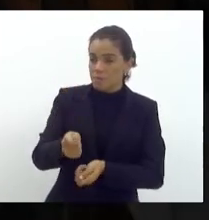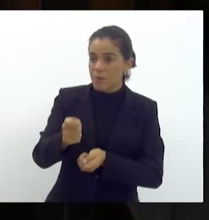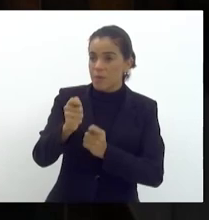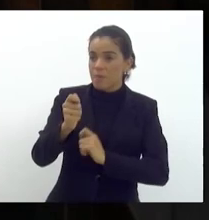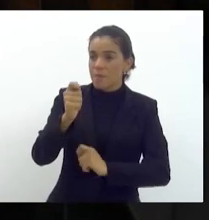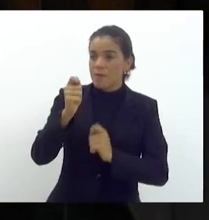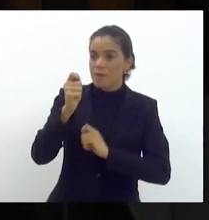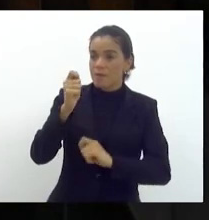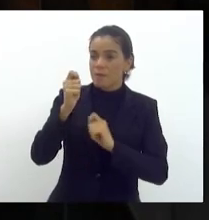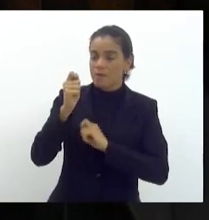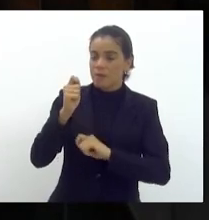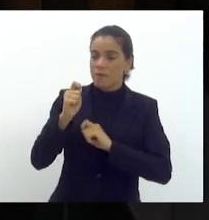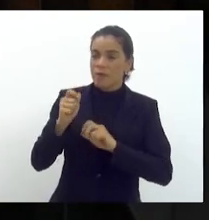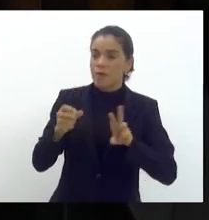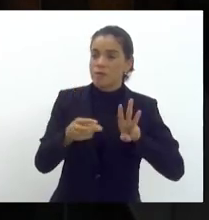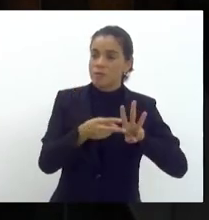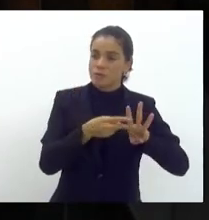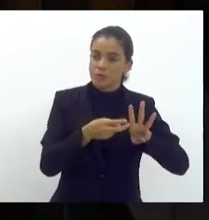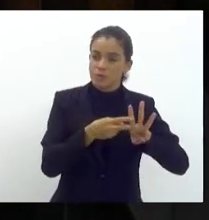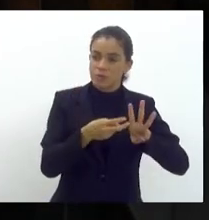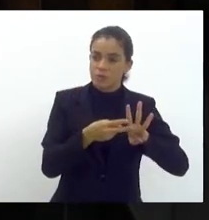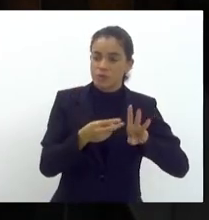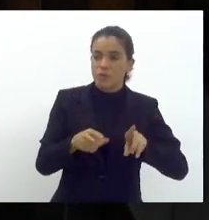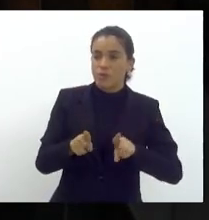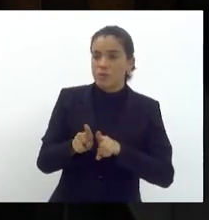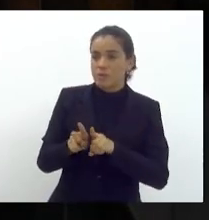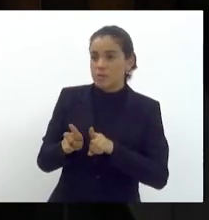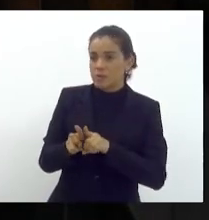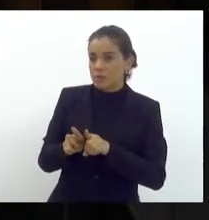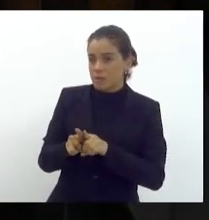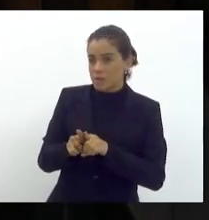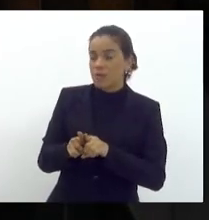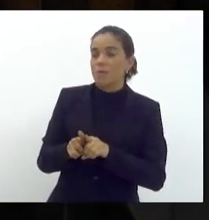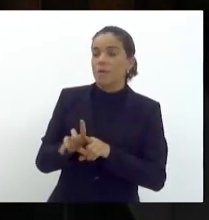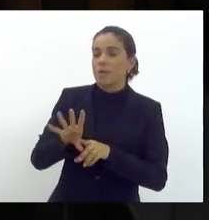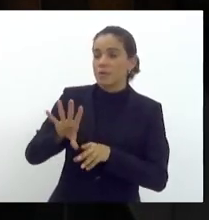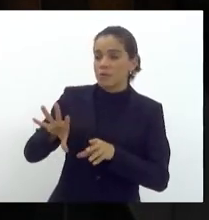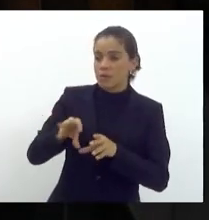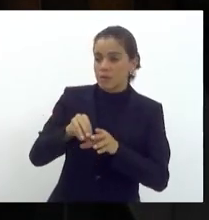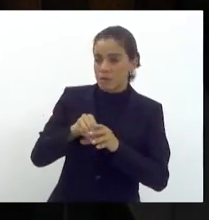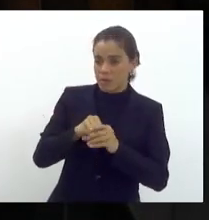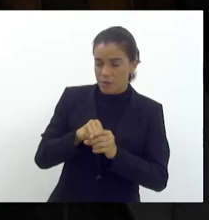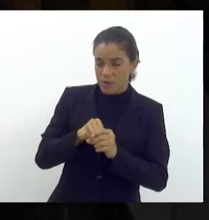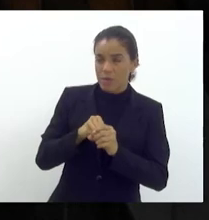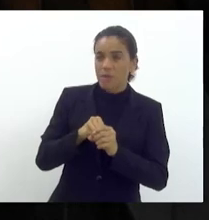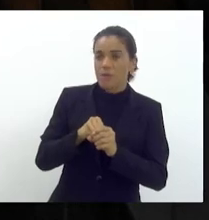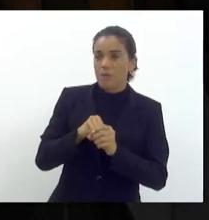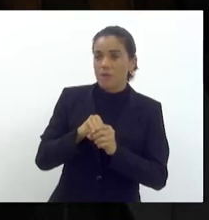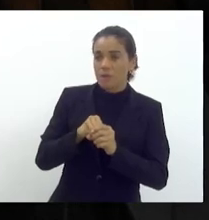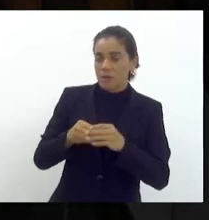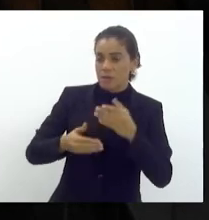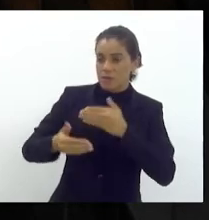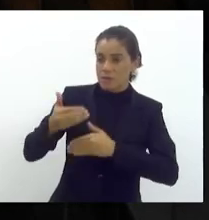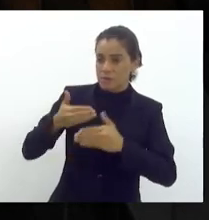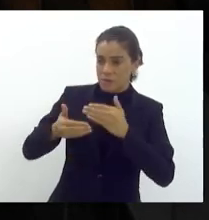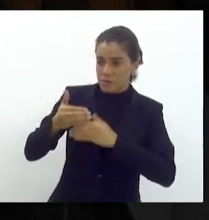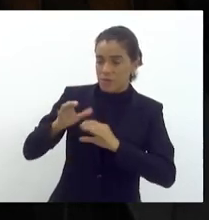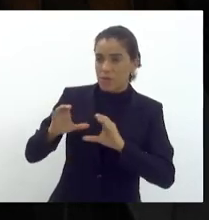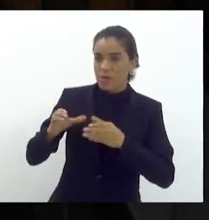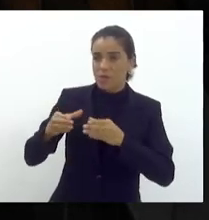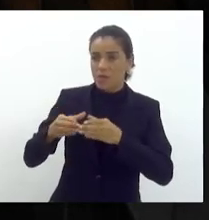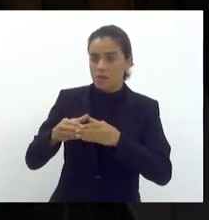os povos indígenas e os integrantes remanescentes das